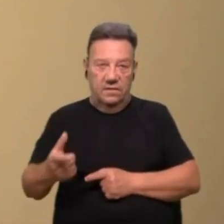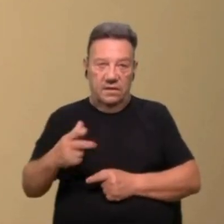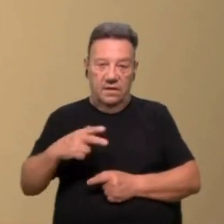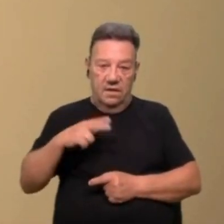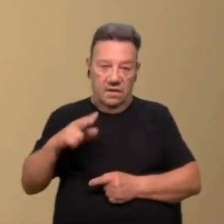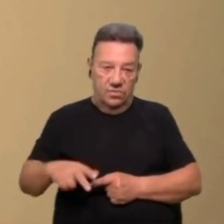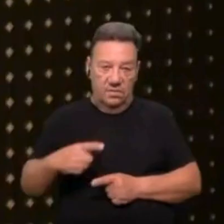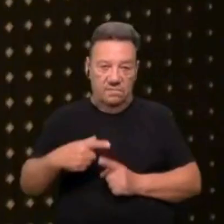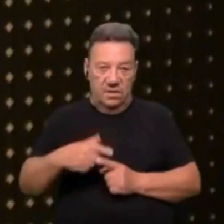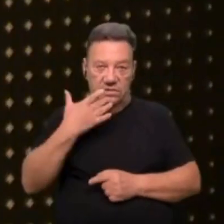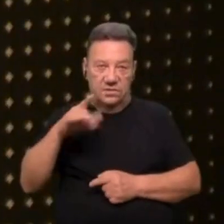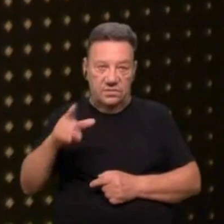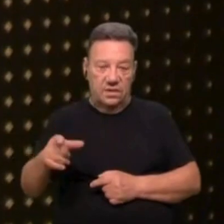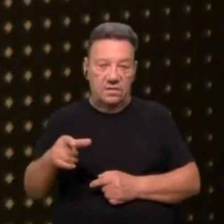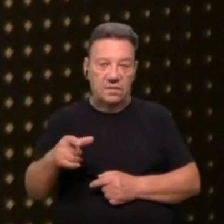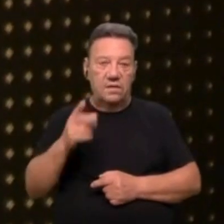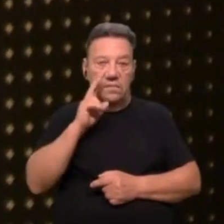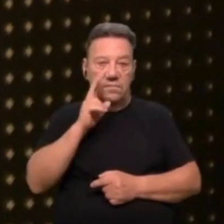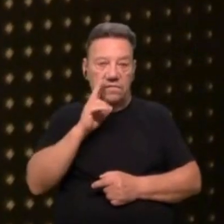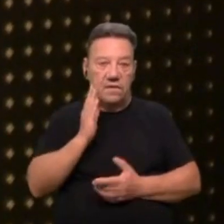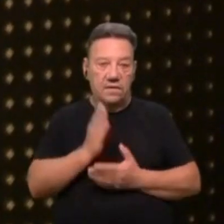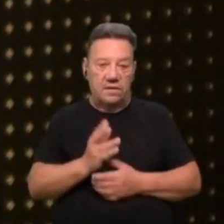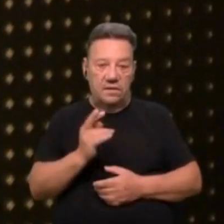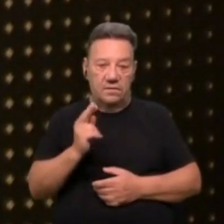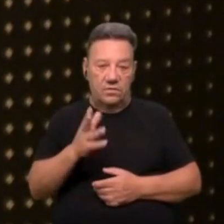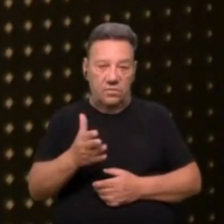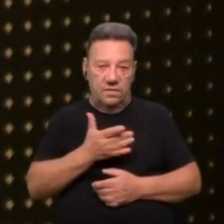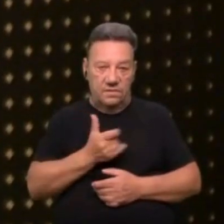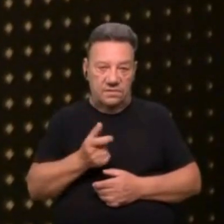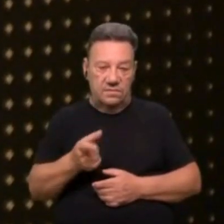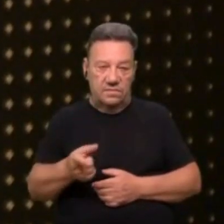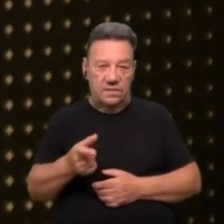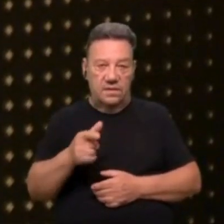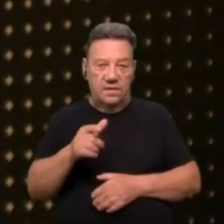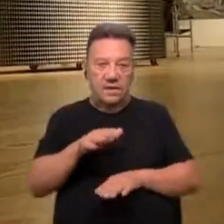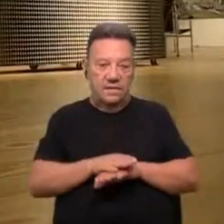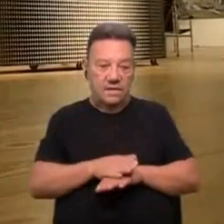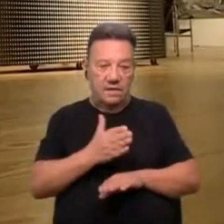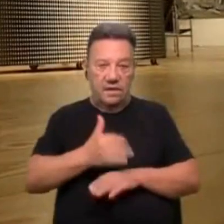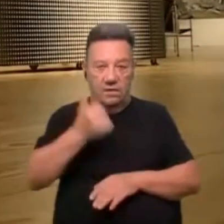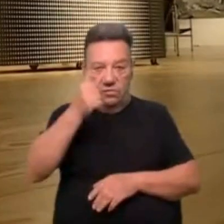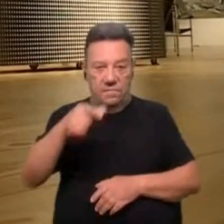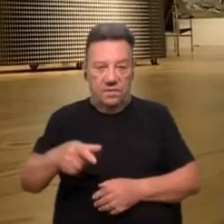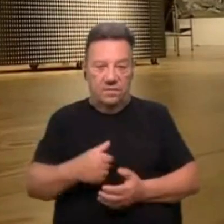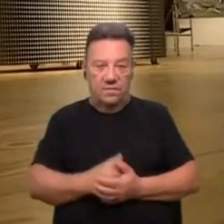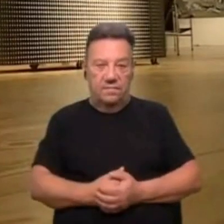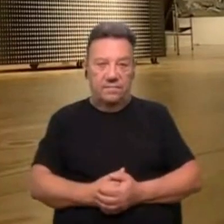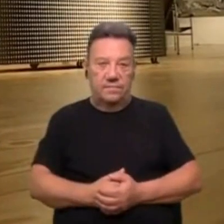nacionais e estrangeiros para ver até 31 de dezembro, de terça a domingo.